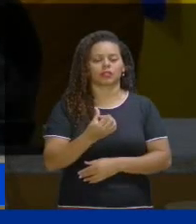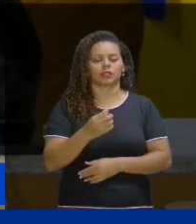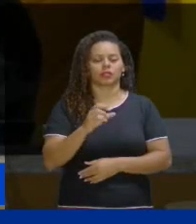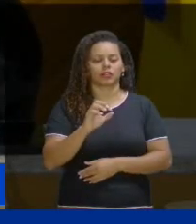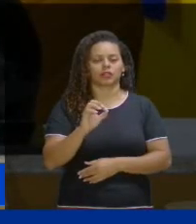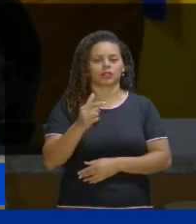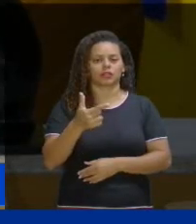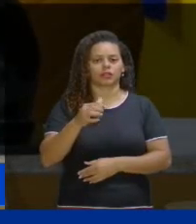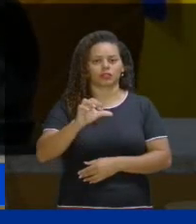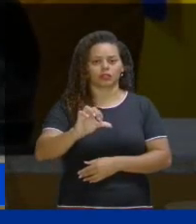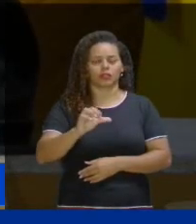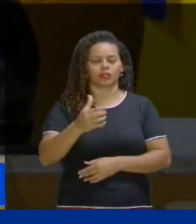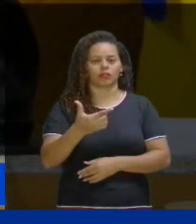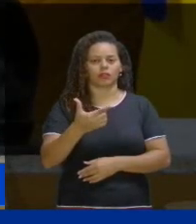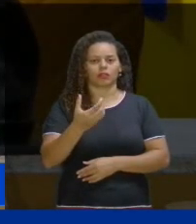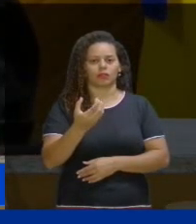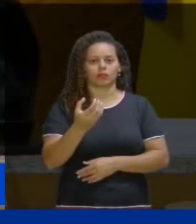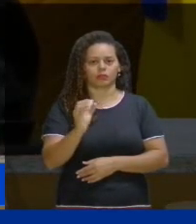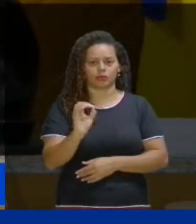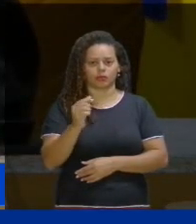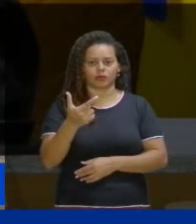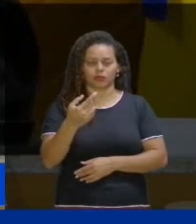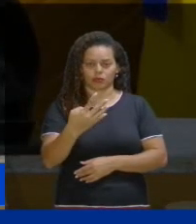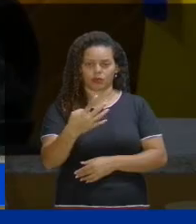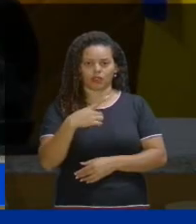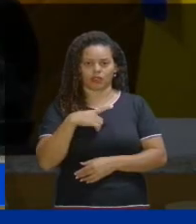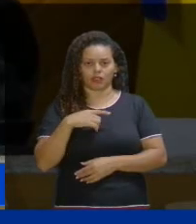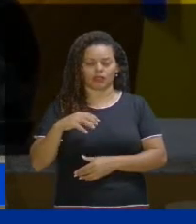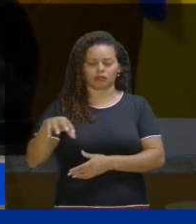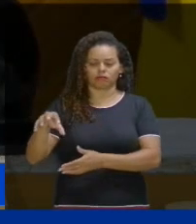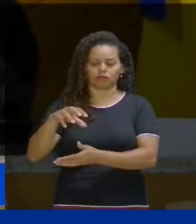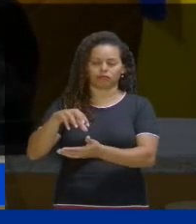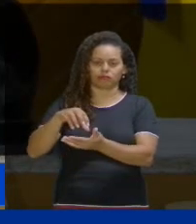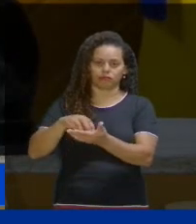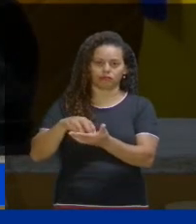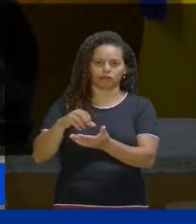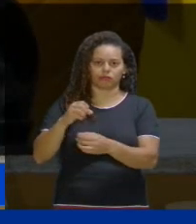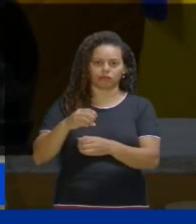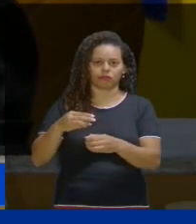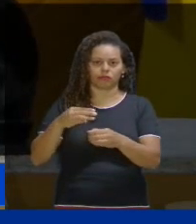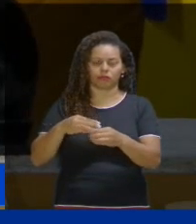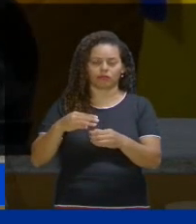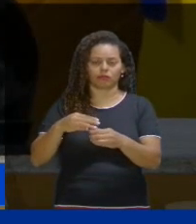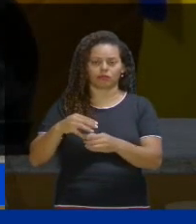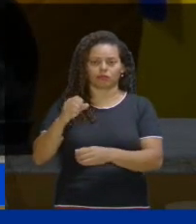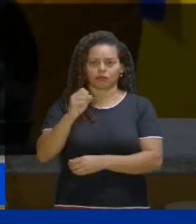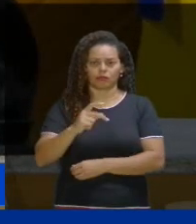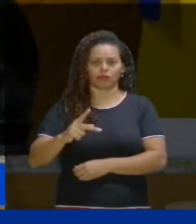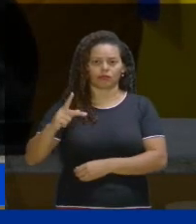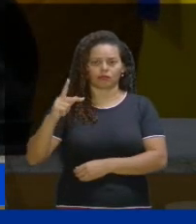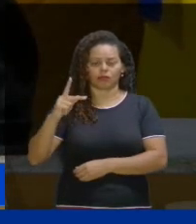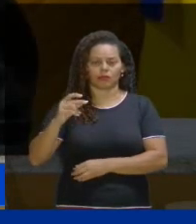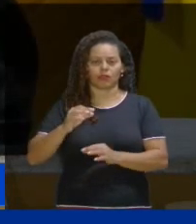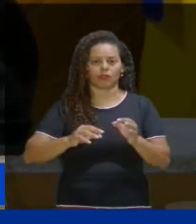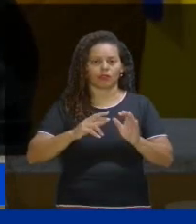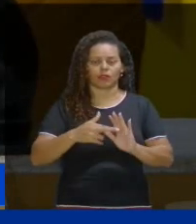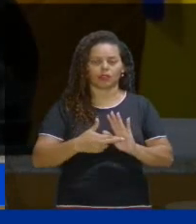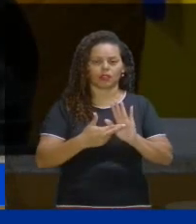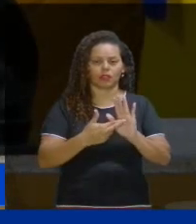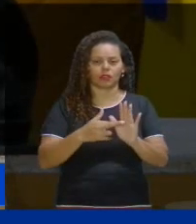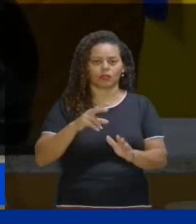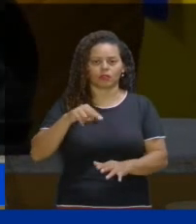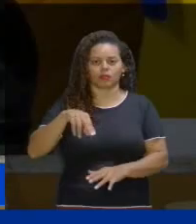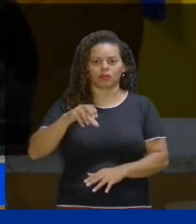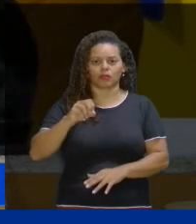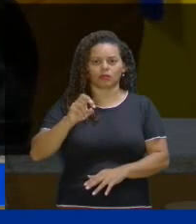2024, origem marca de Oiapoque, relator juiz Normando de Souza, recorrente